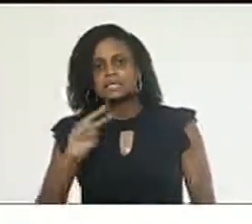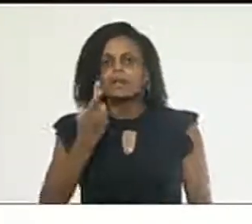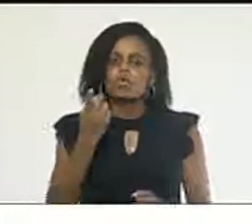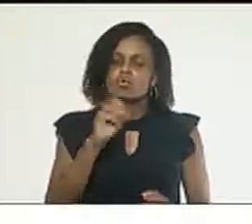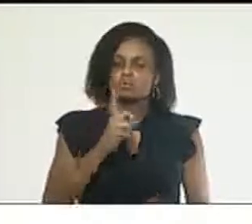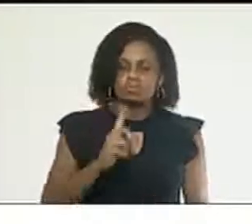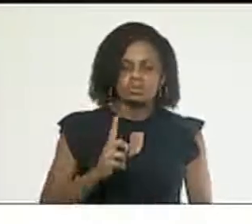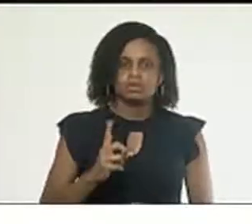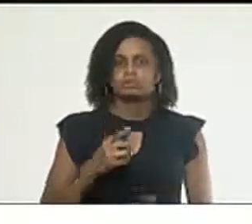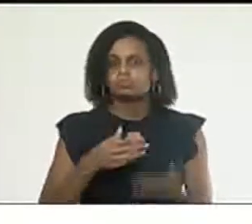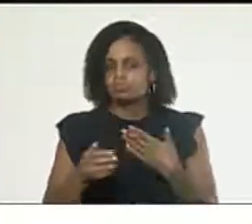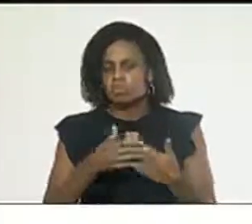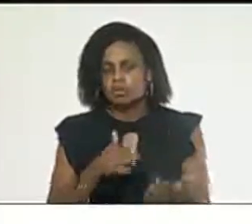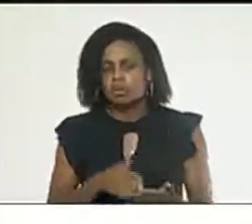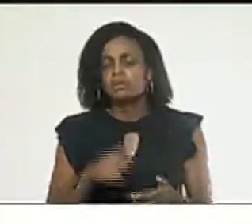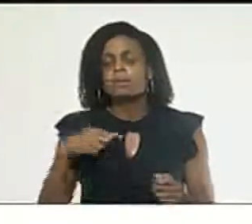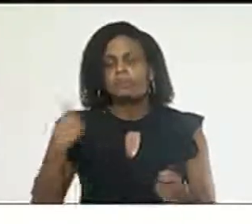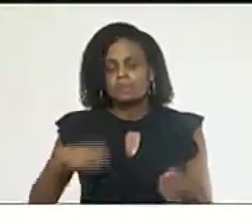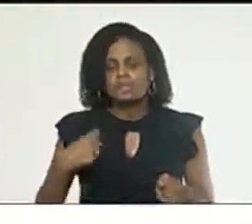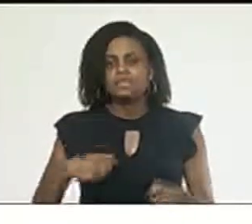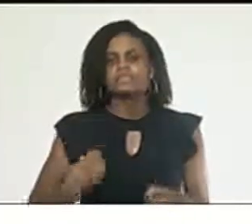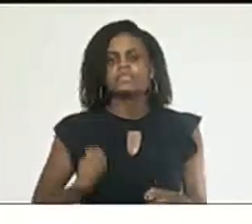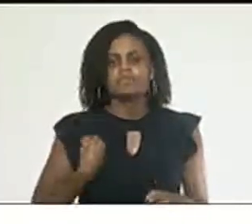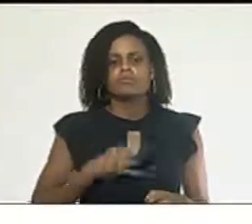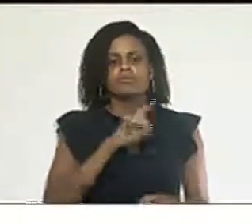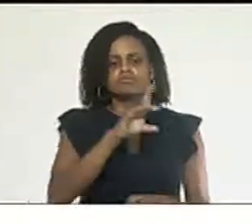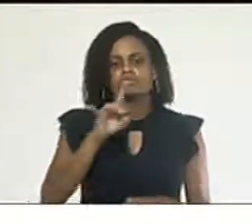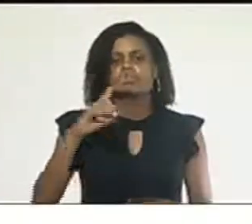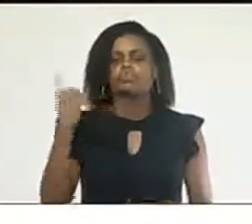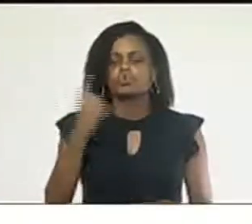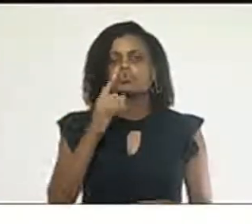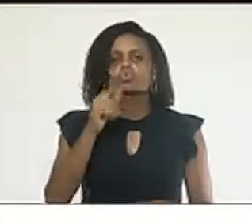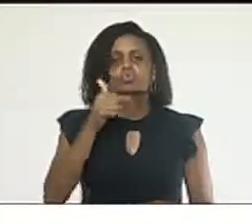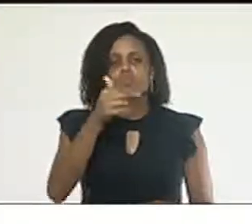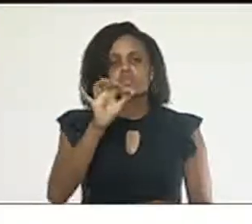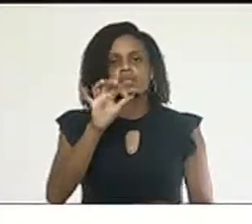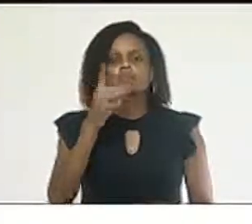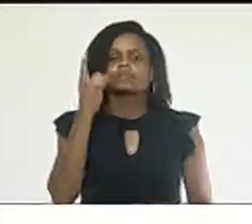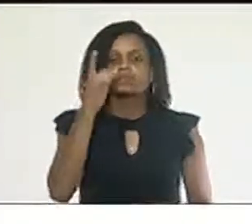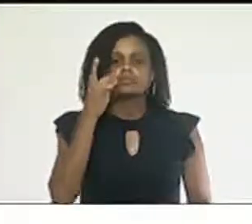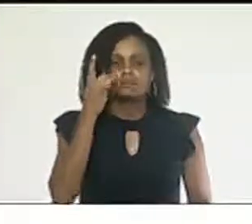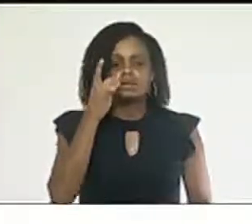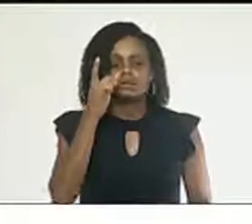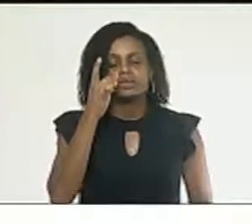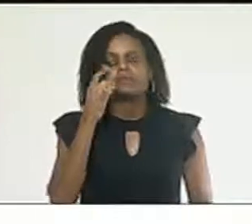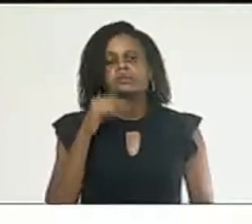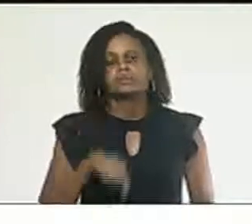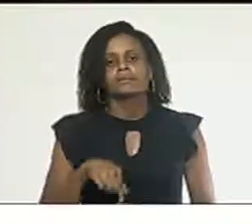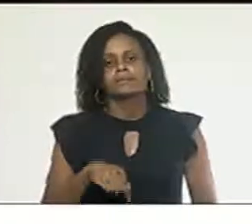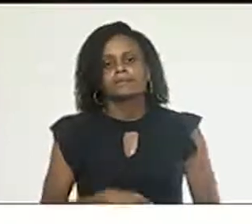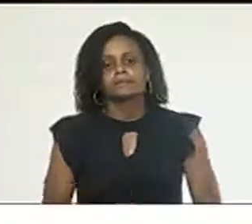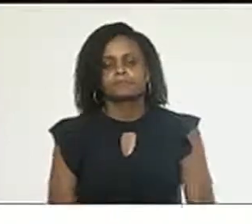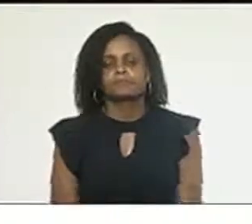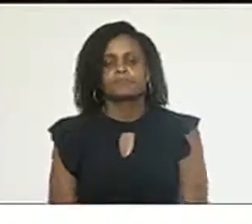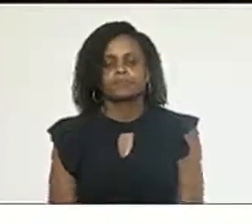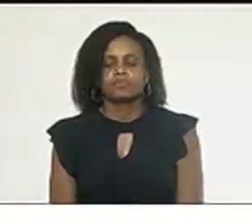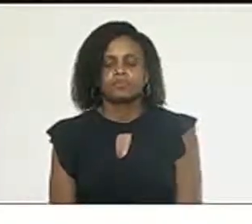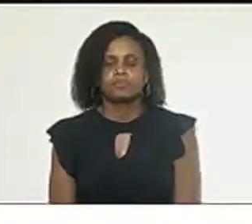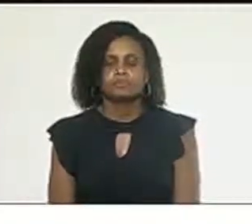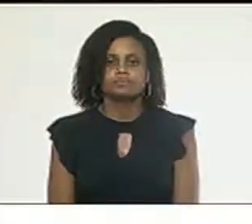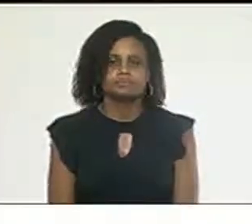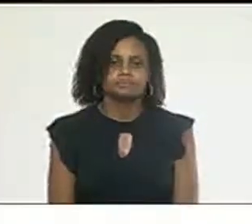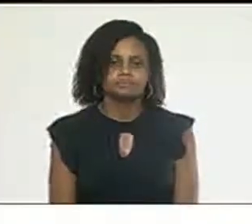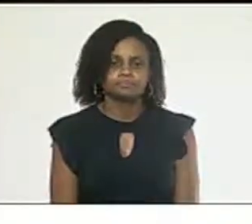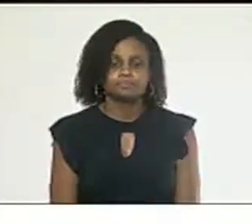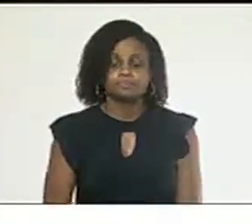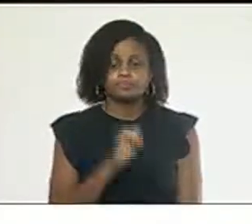contraditando, quer dizer, deve ter a presença garantida do parlamentar, do deputado e da deputada aqui nesta casa. E